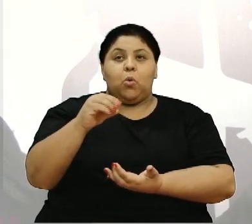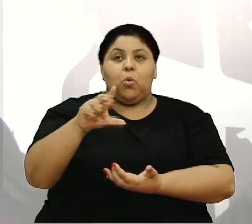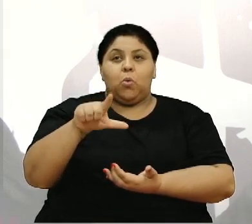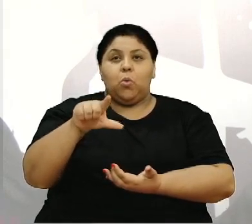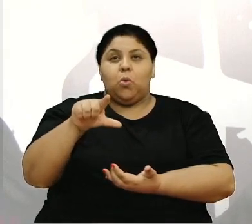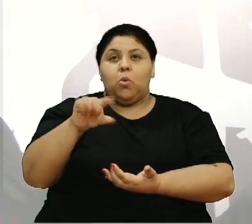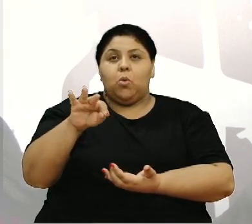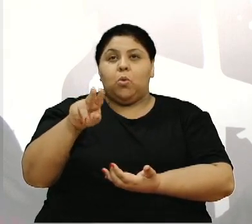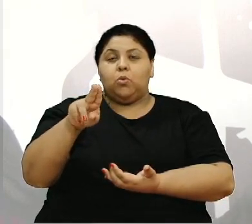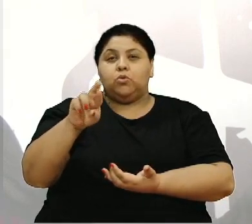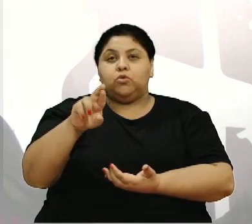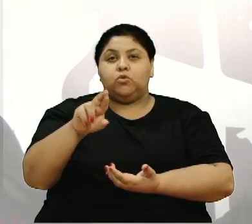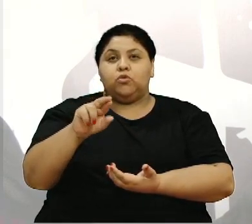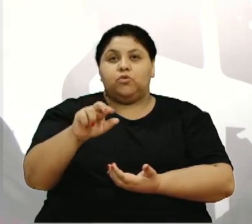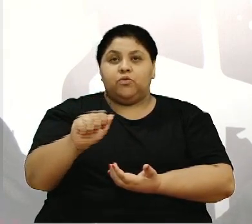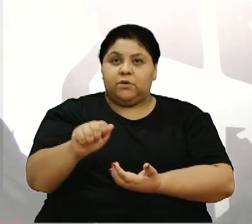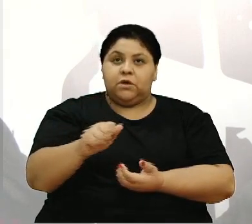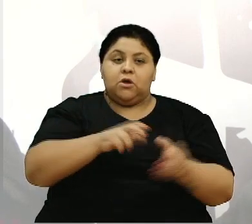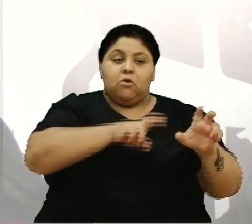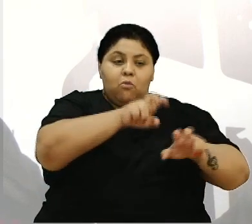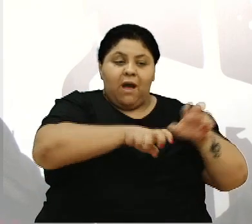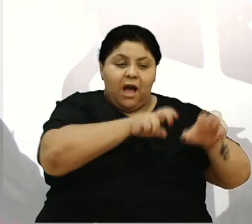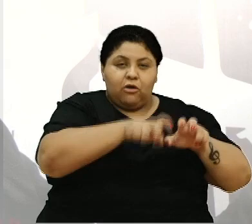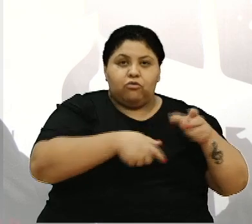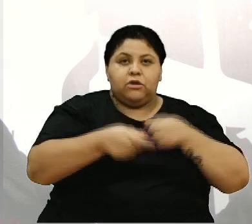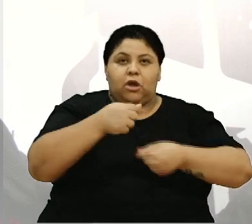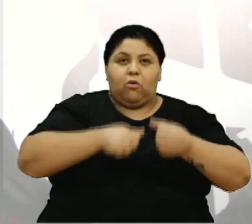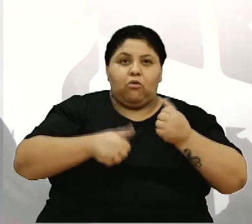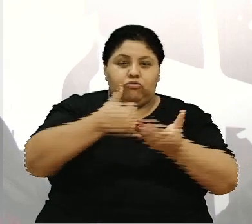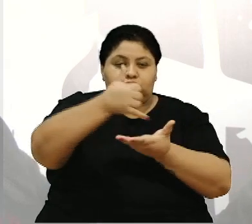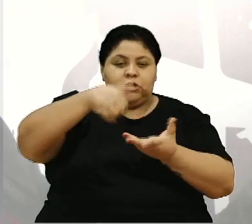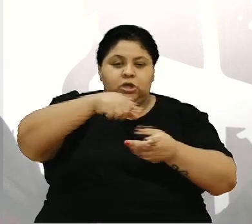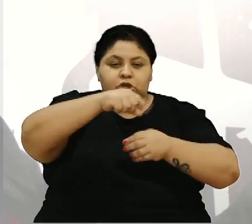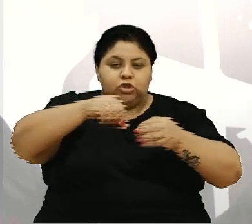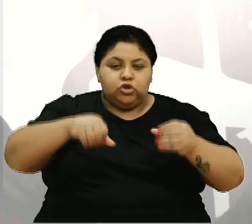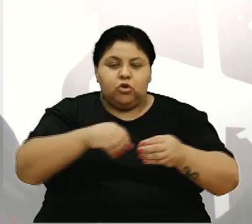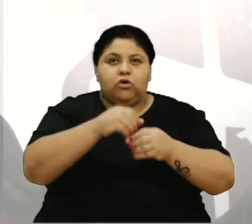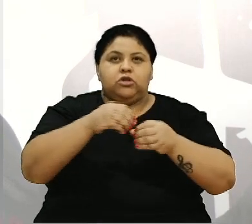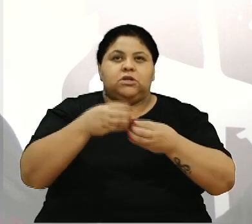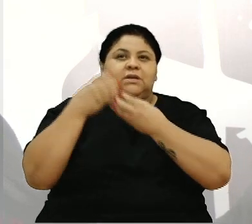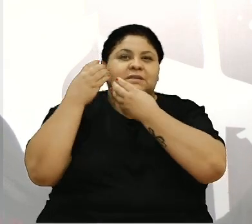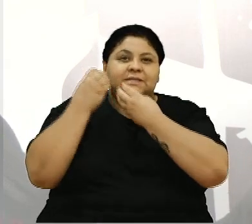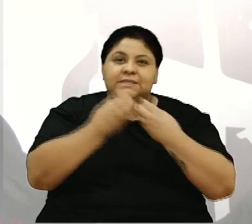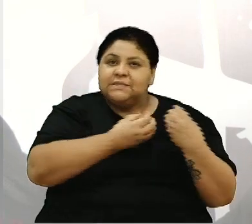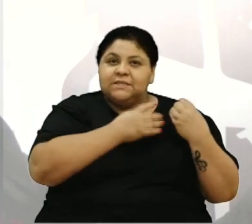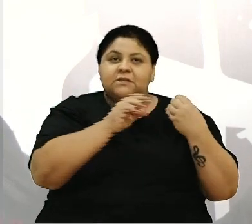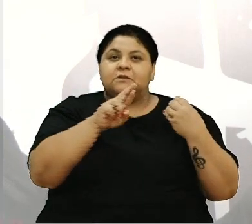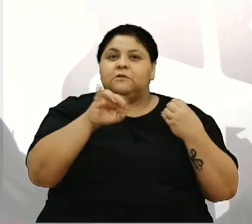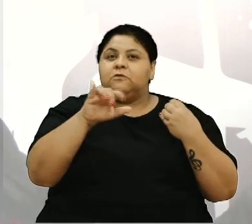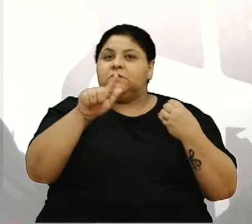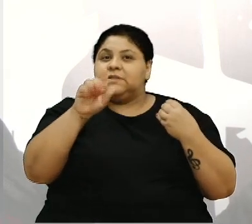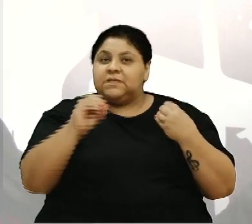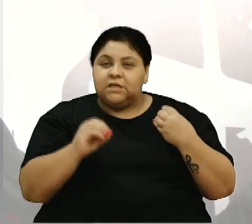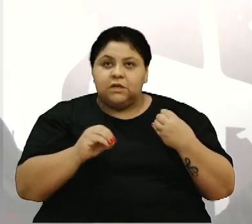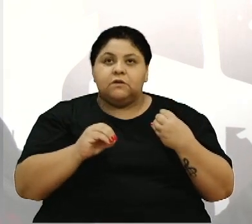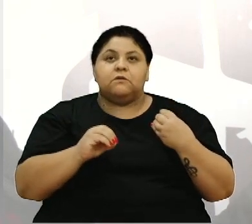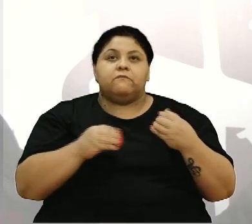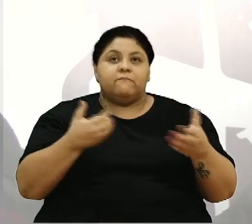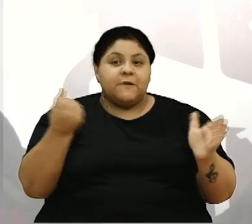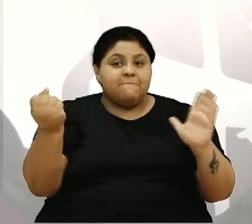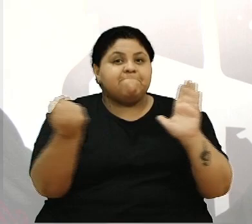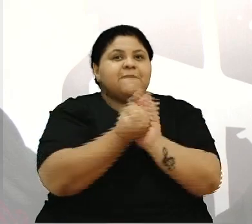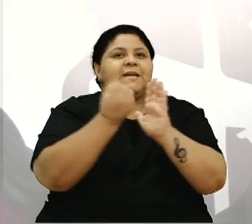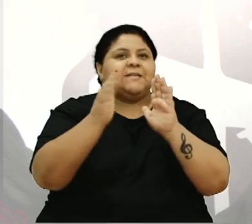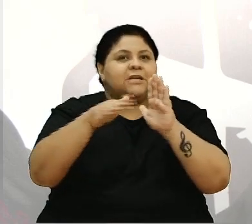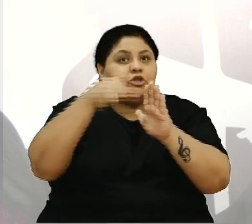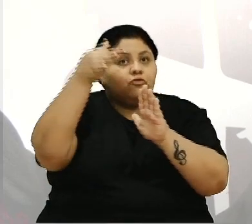né? Hoje eu apresentei a questão da soja, do milho, do trigo, vai impactar daqui a 12 meses, 18 meses. Então, é importante